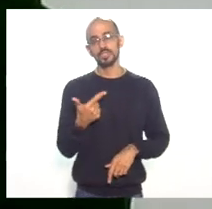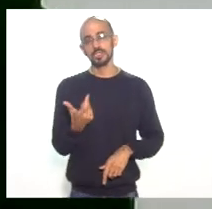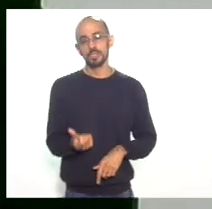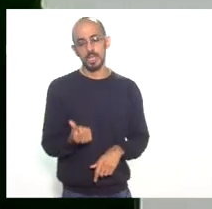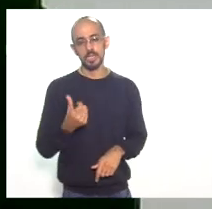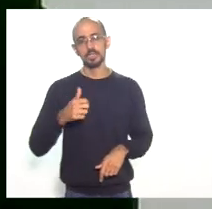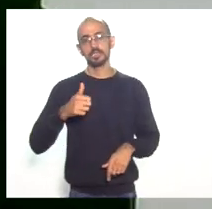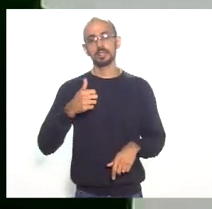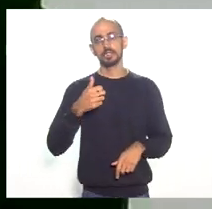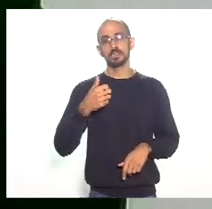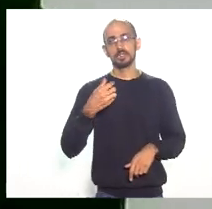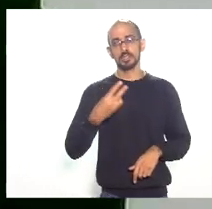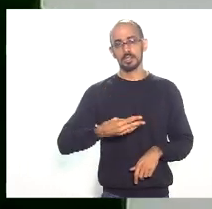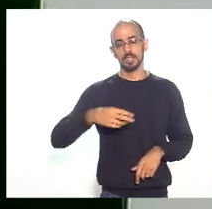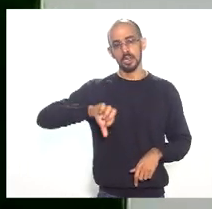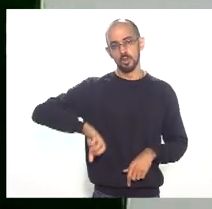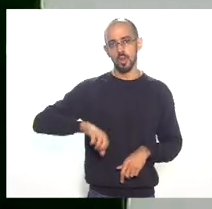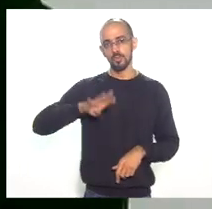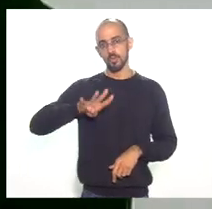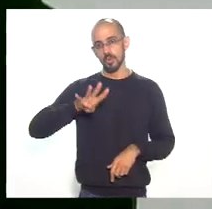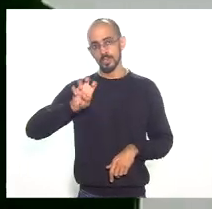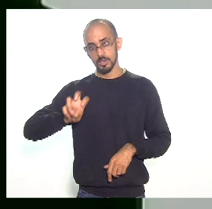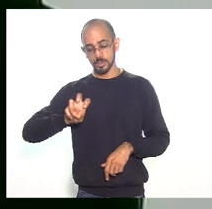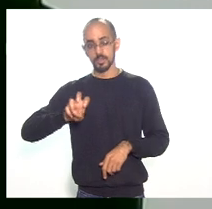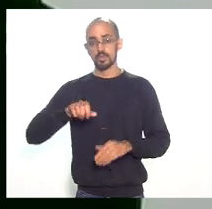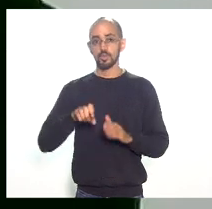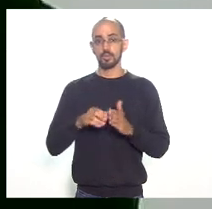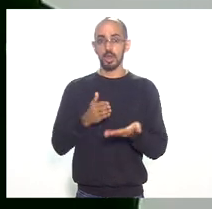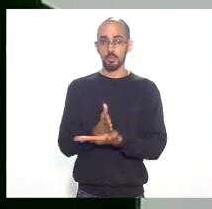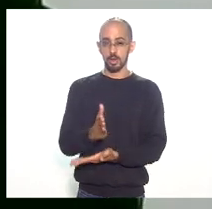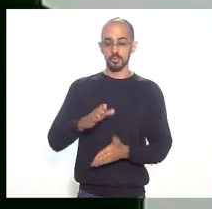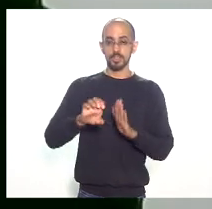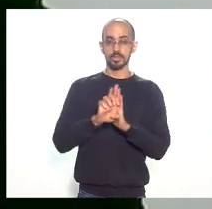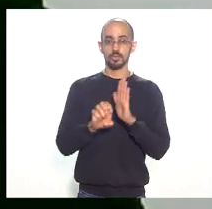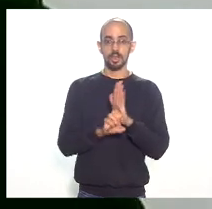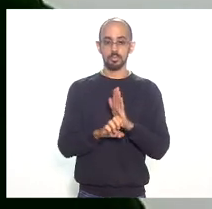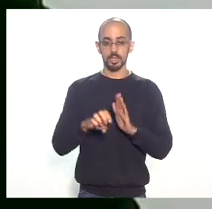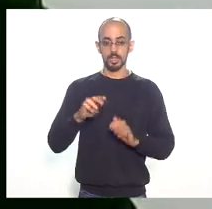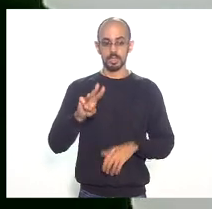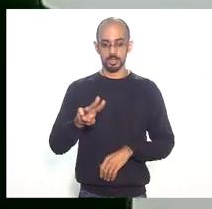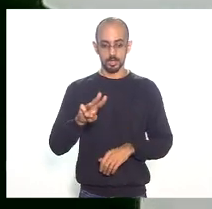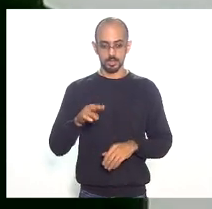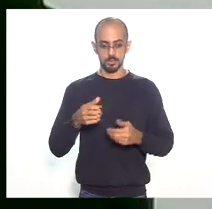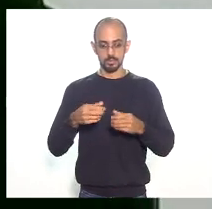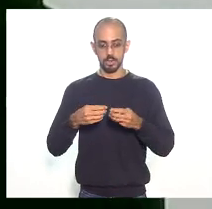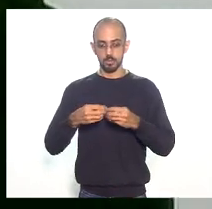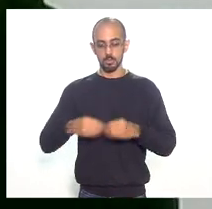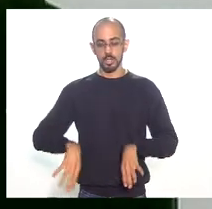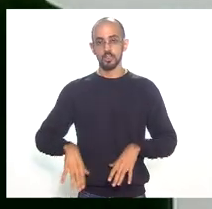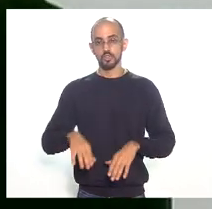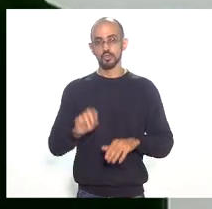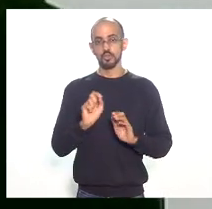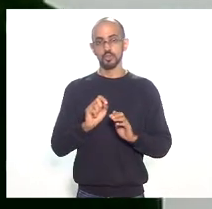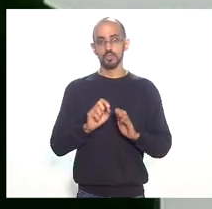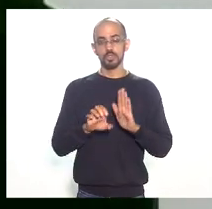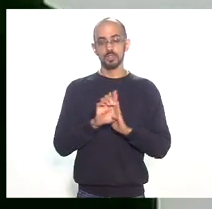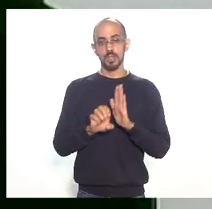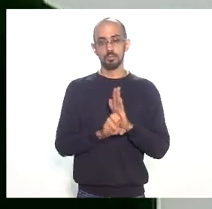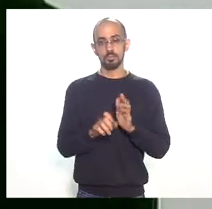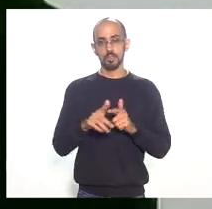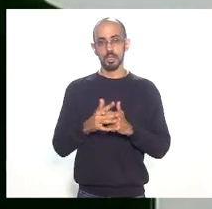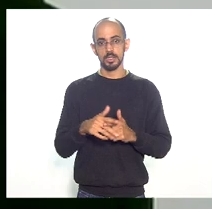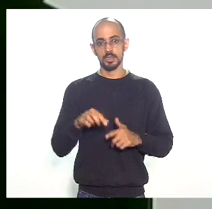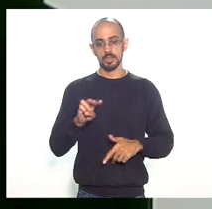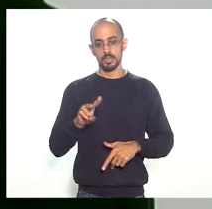39 e 45. Pela aprovação da emenda 3. pela prejudicabilidade da emenda 31 pela